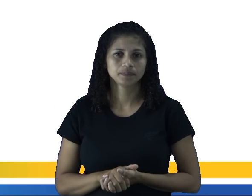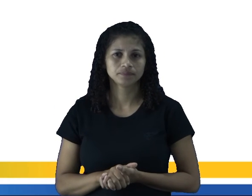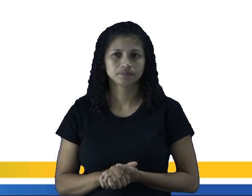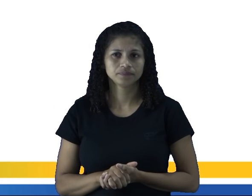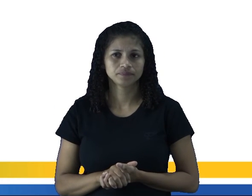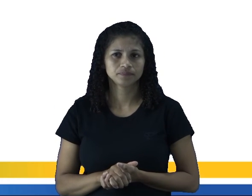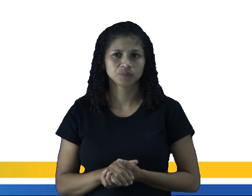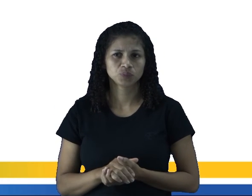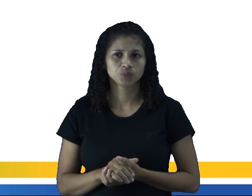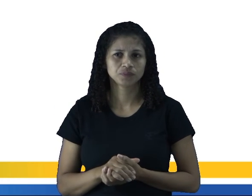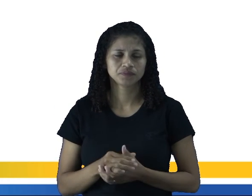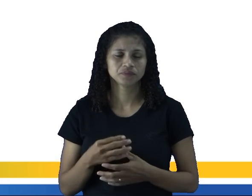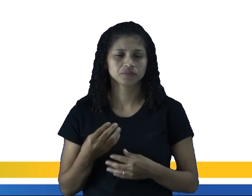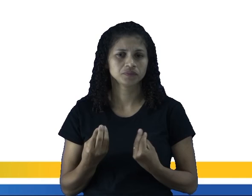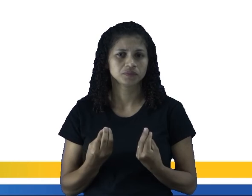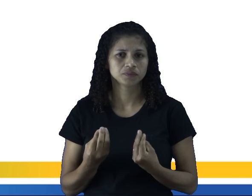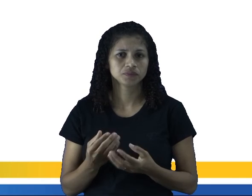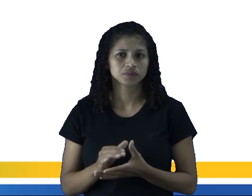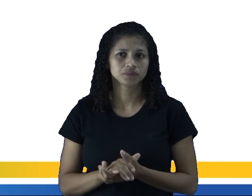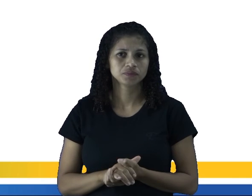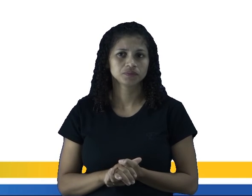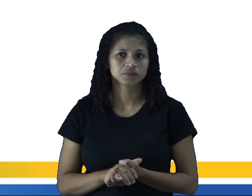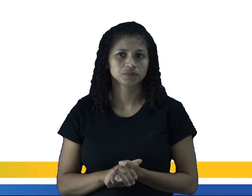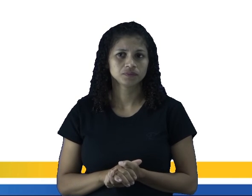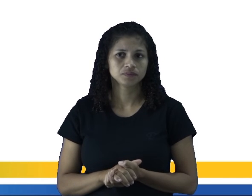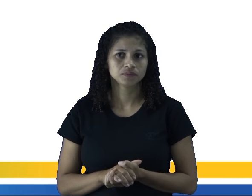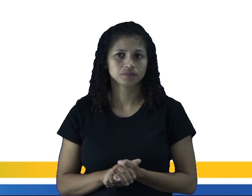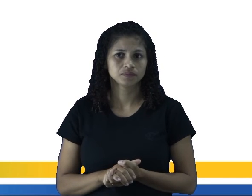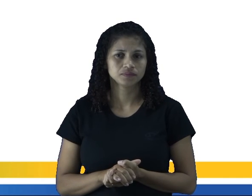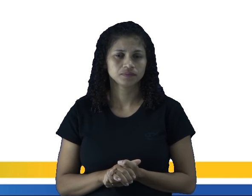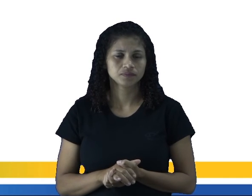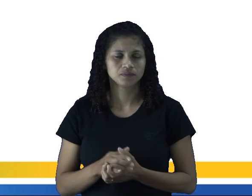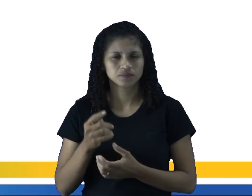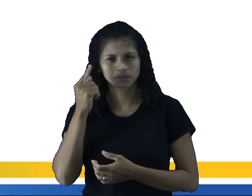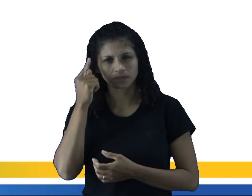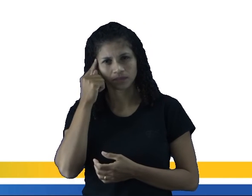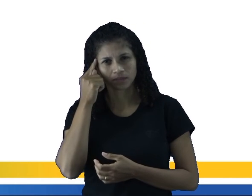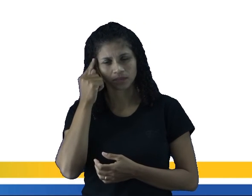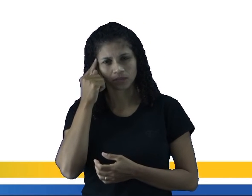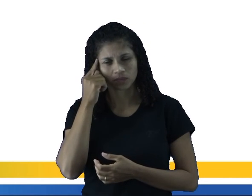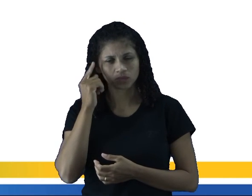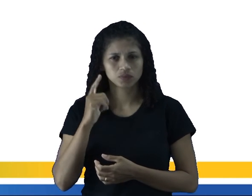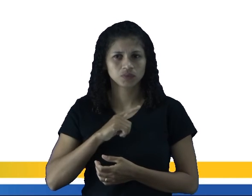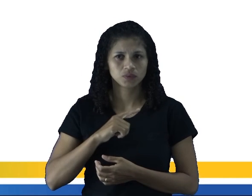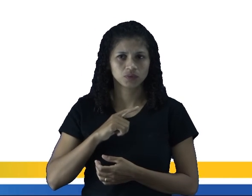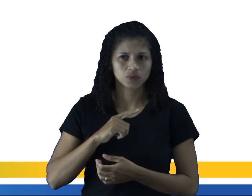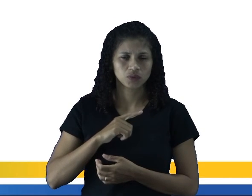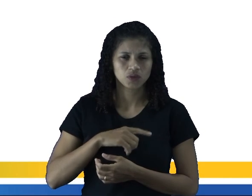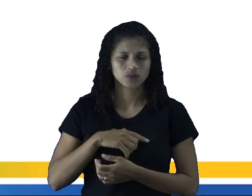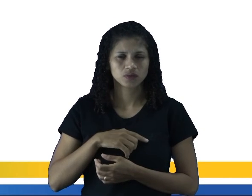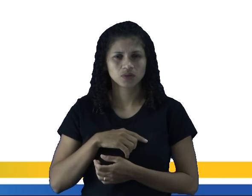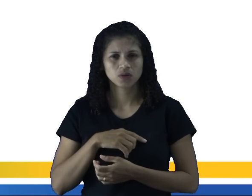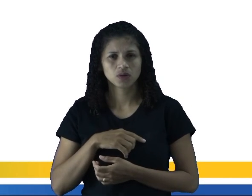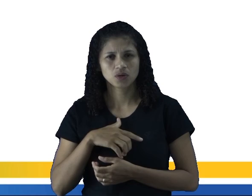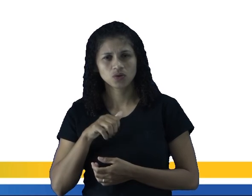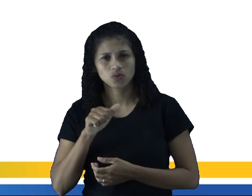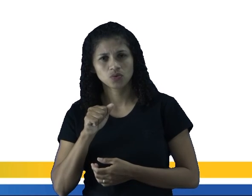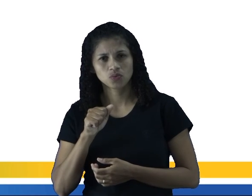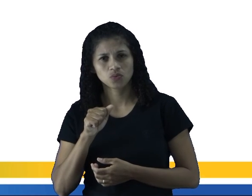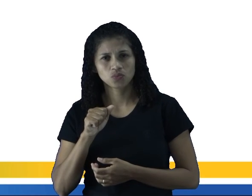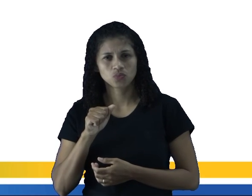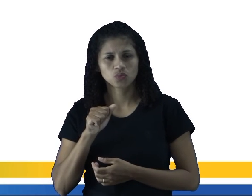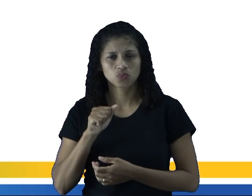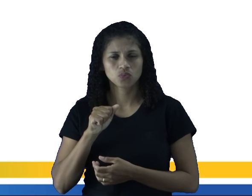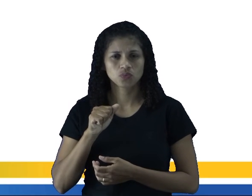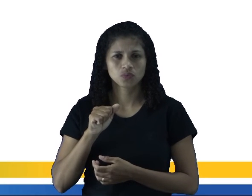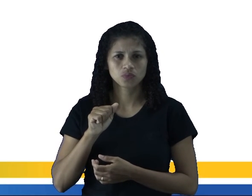falou que se aplica nessa situação. Então, pensa, a gente tem ali um gás nobre que ele não faz o quê? Ele não faz ligação com